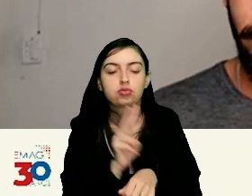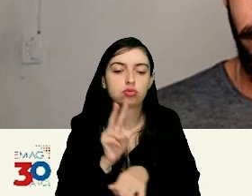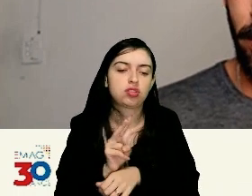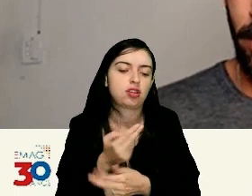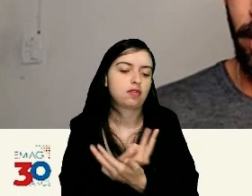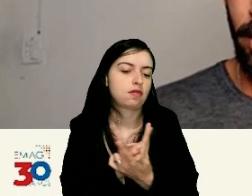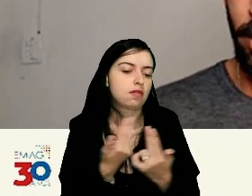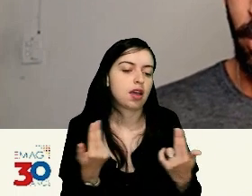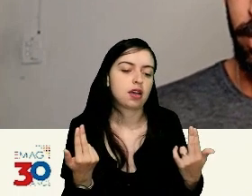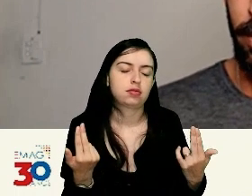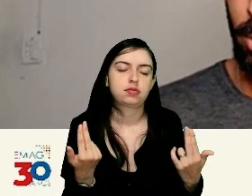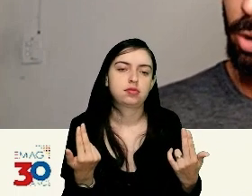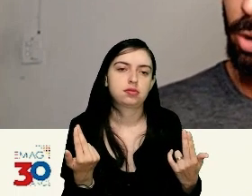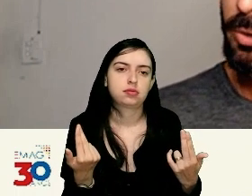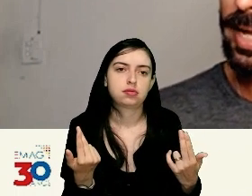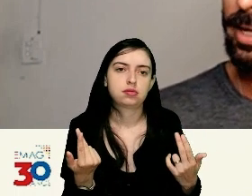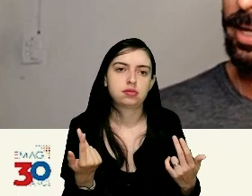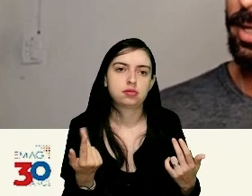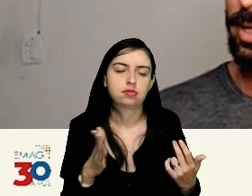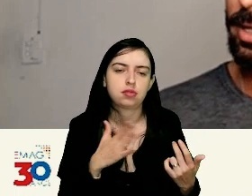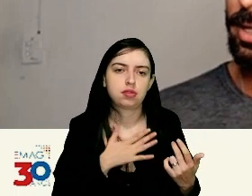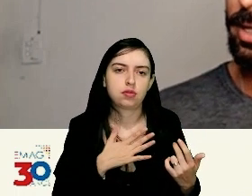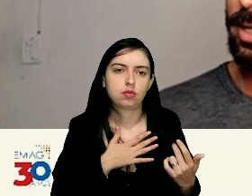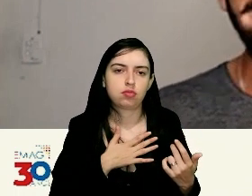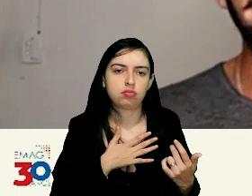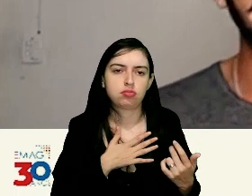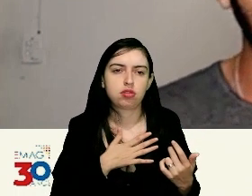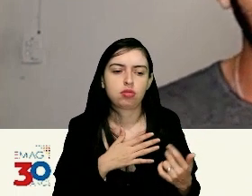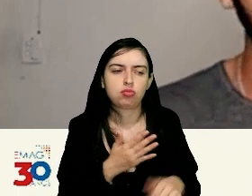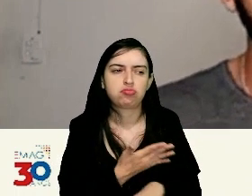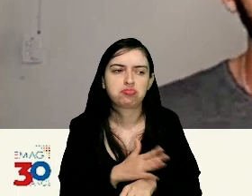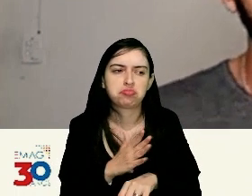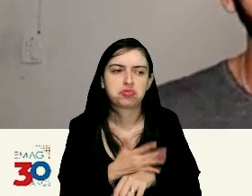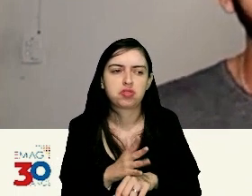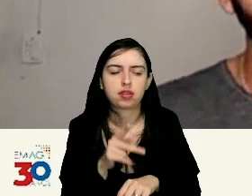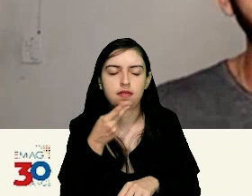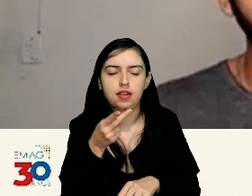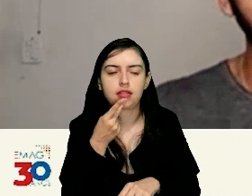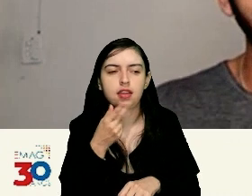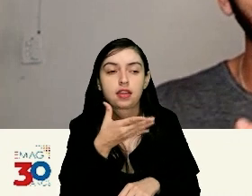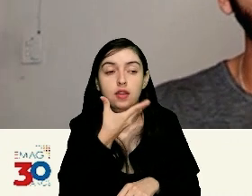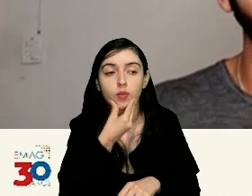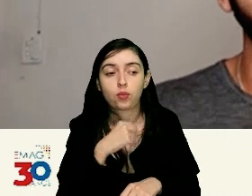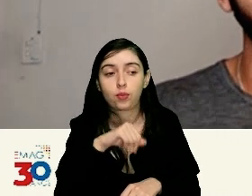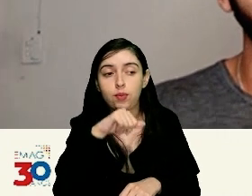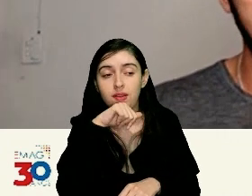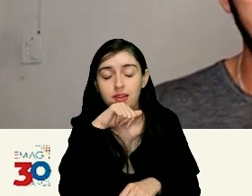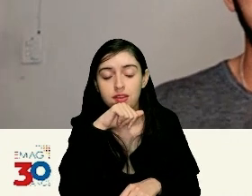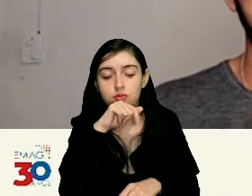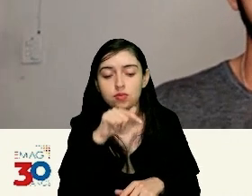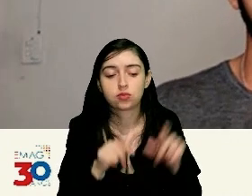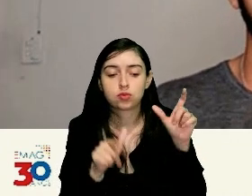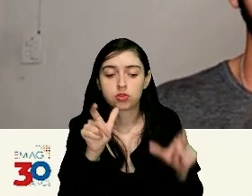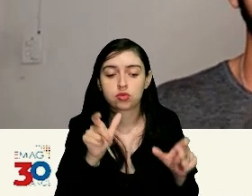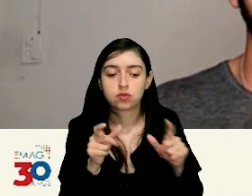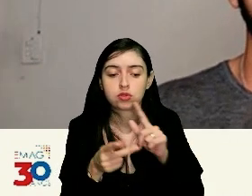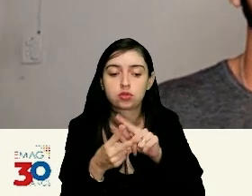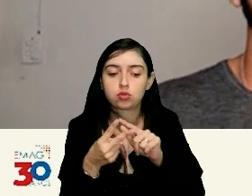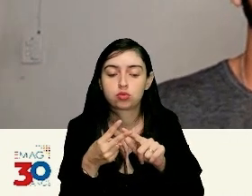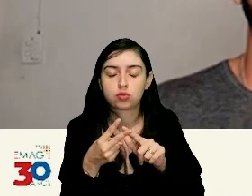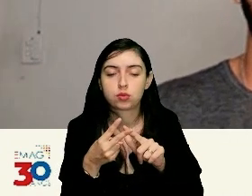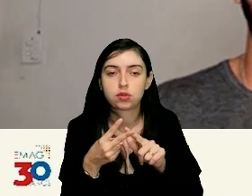Eu costumo falar que essa paternidade ela pode ser dividida de duas formas.